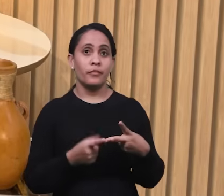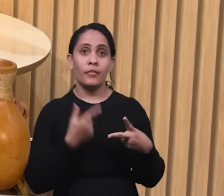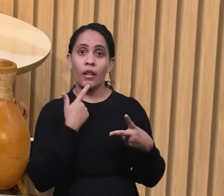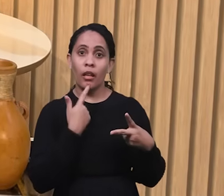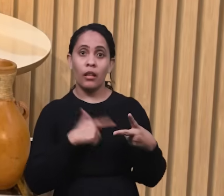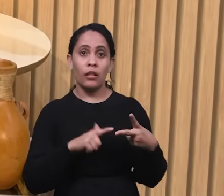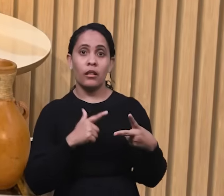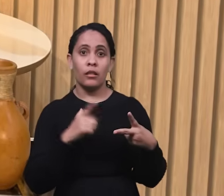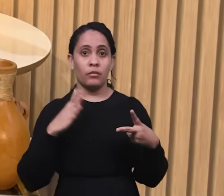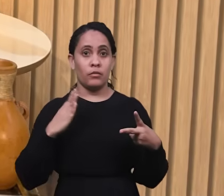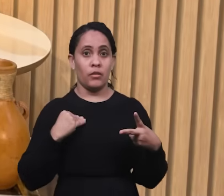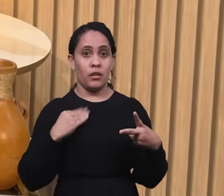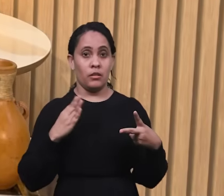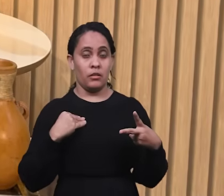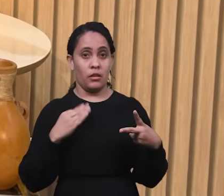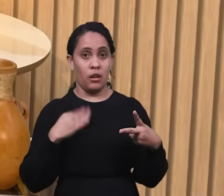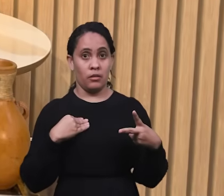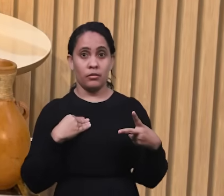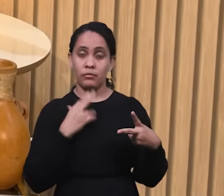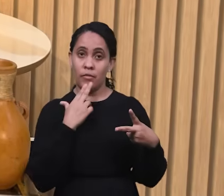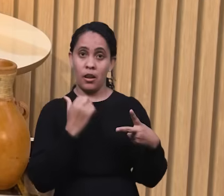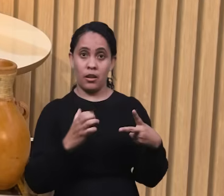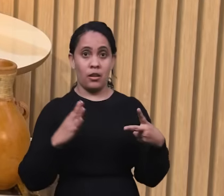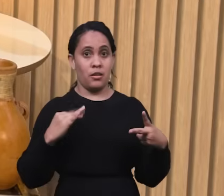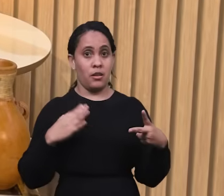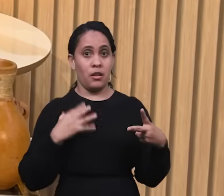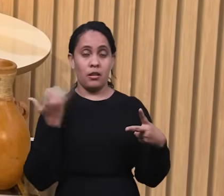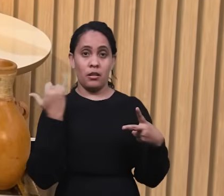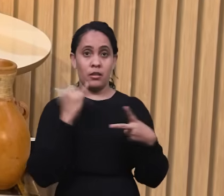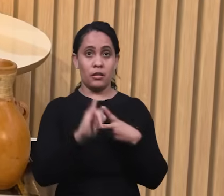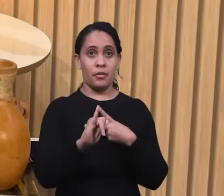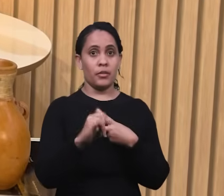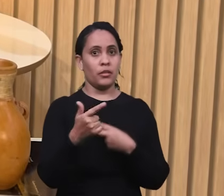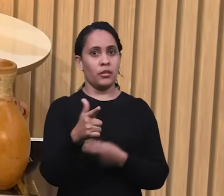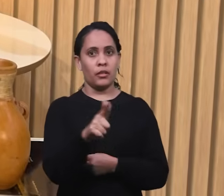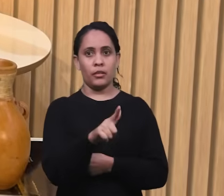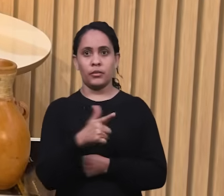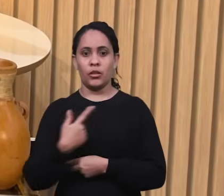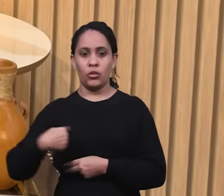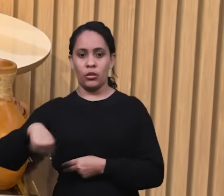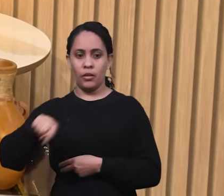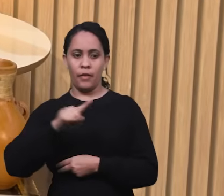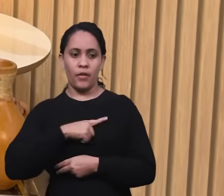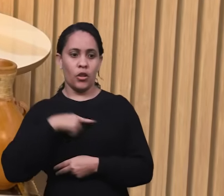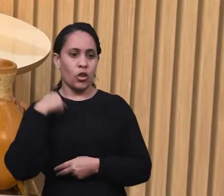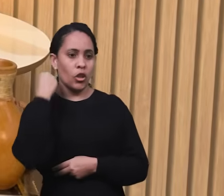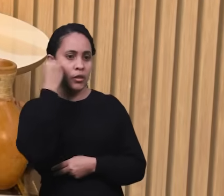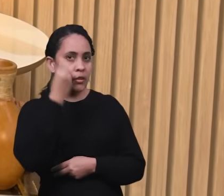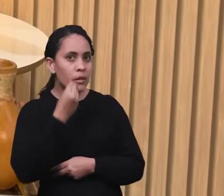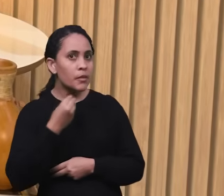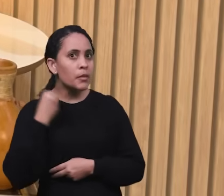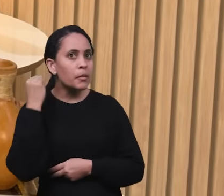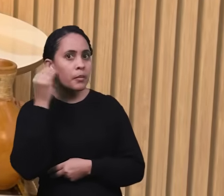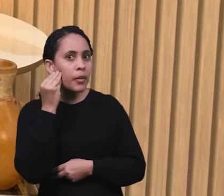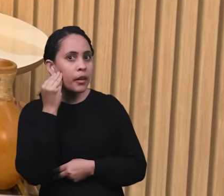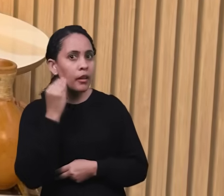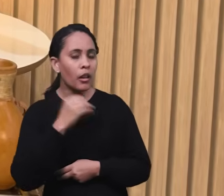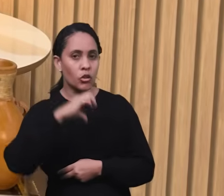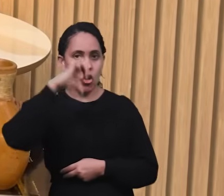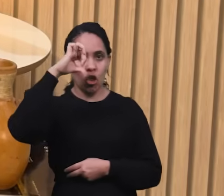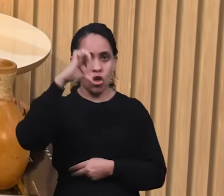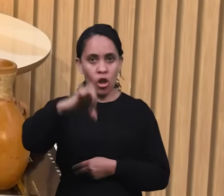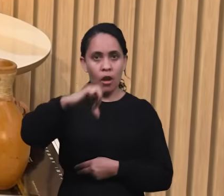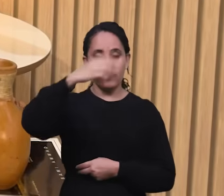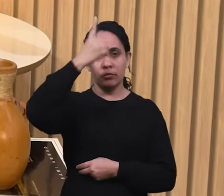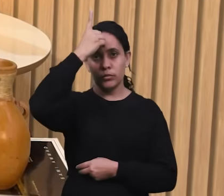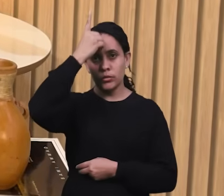sem interpretação. E quando eles veem a nossa experiência do uso dos 9 dons espirituais, a começar do